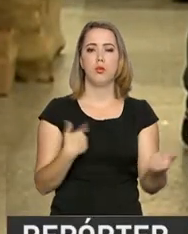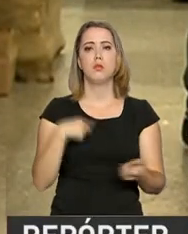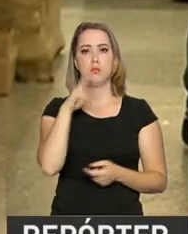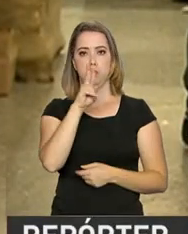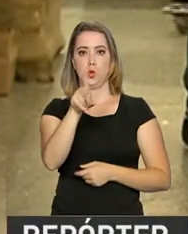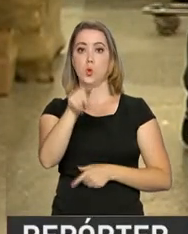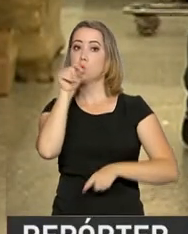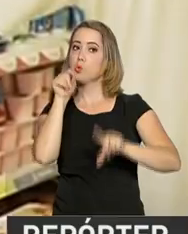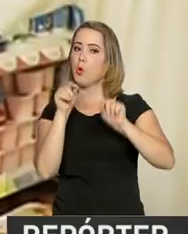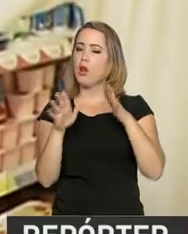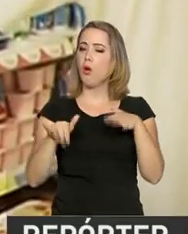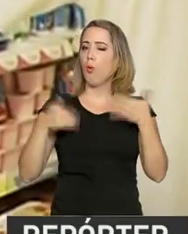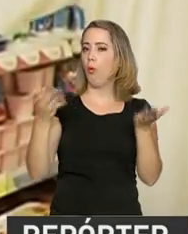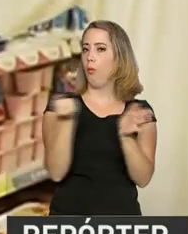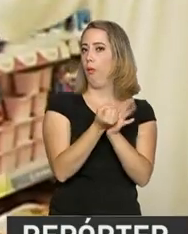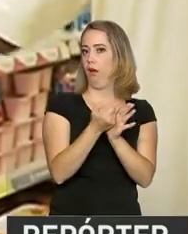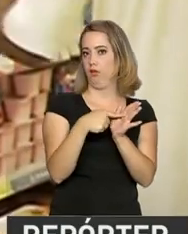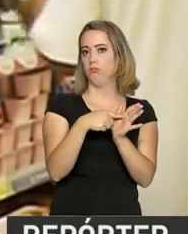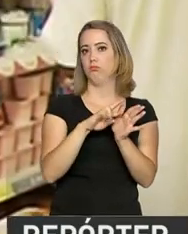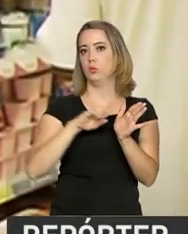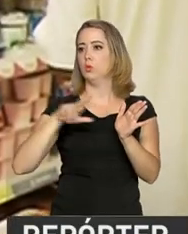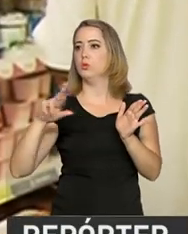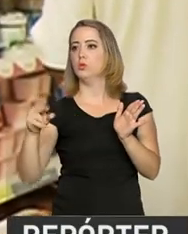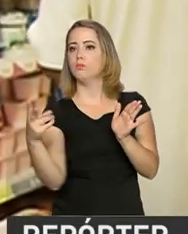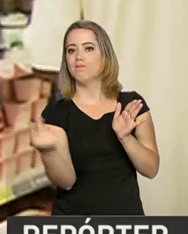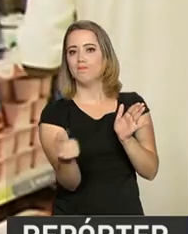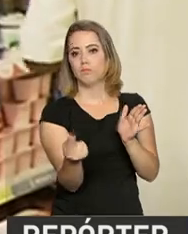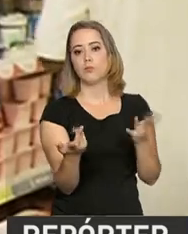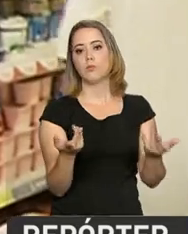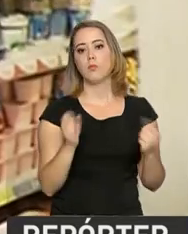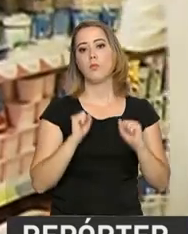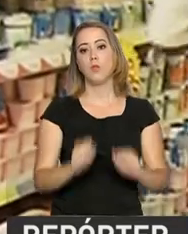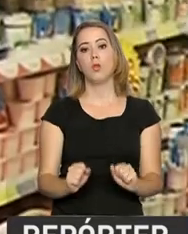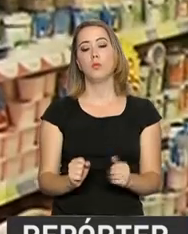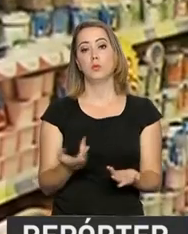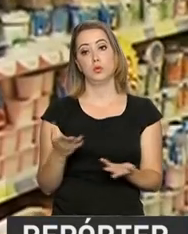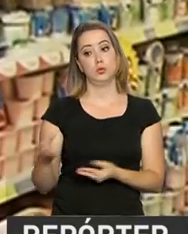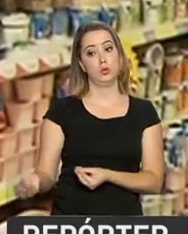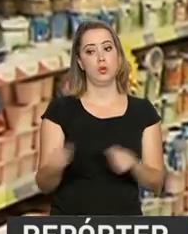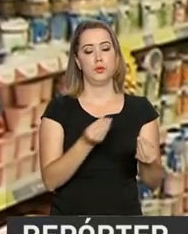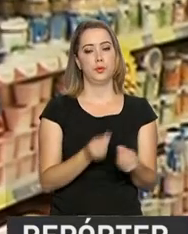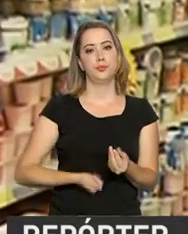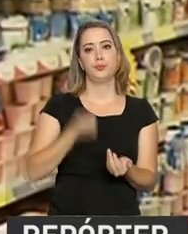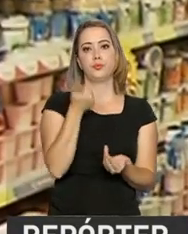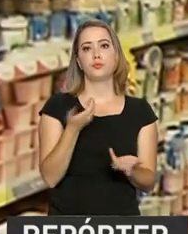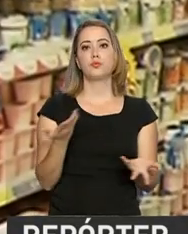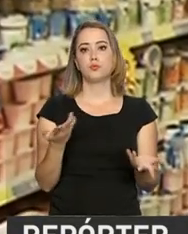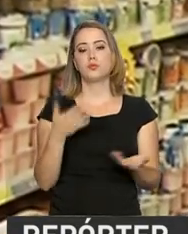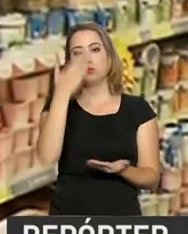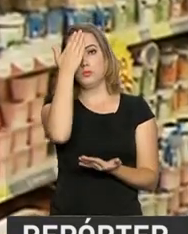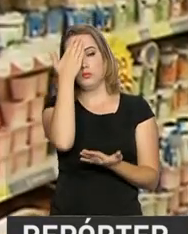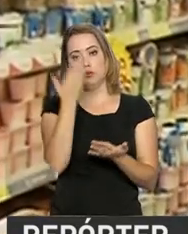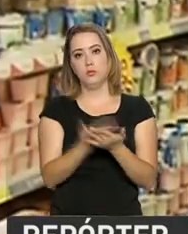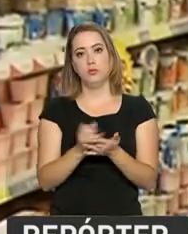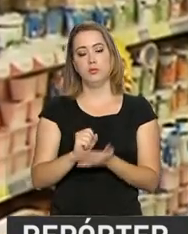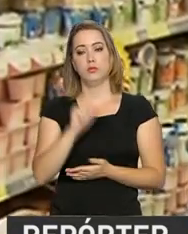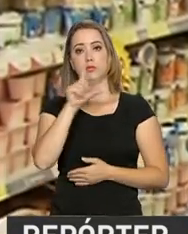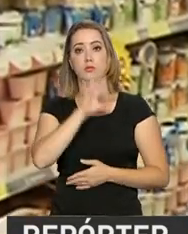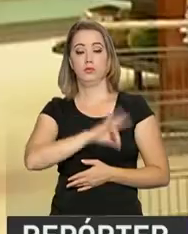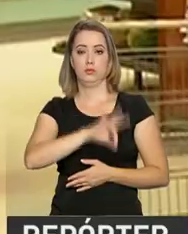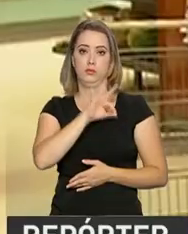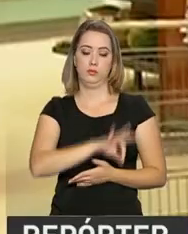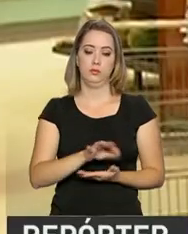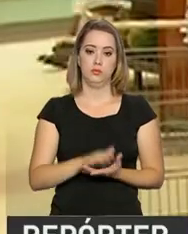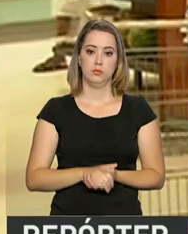marcas escolhidas, é claro. Sempre dá para levar, né? A intenção é levar algumas coisas a mais. Eu acredito que com o aumento dá para levar algumas coisas a